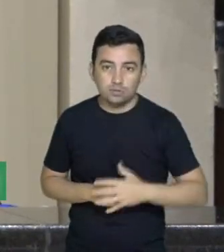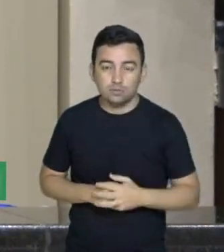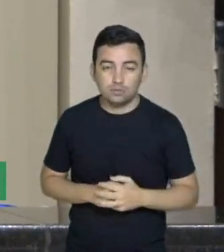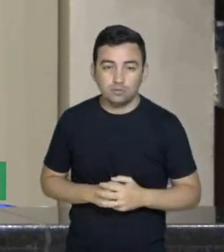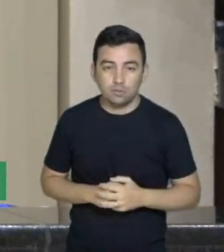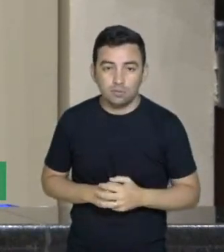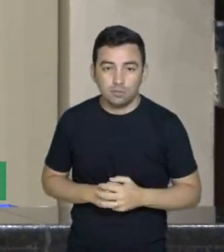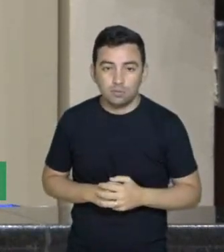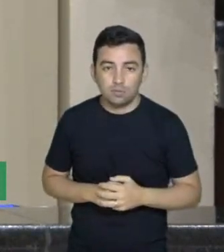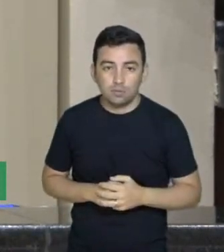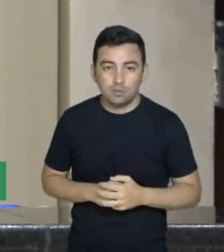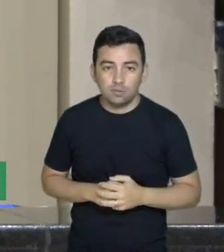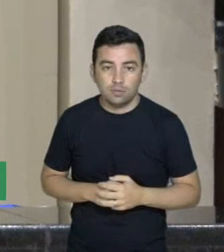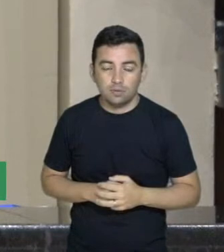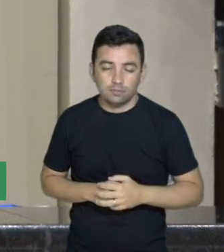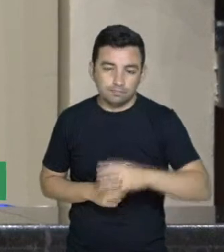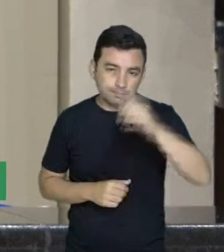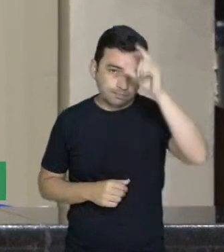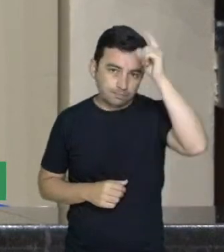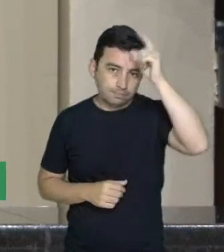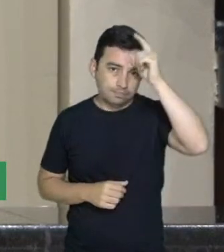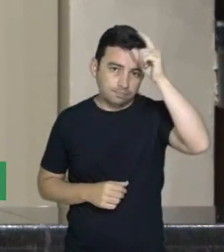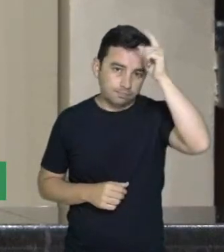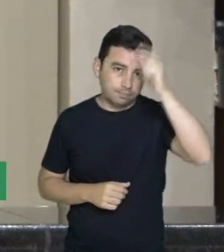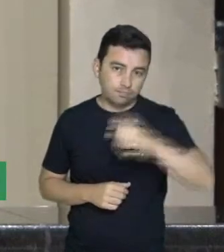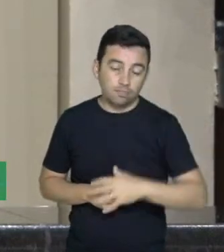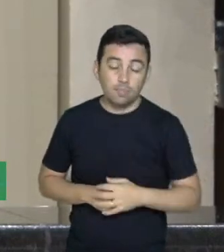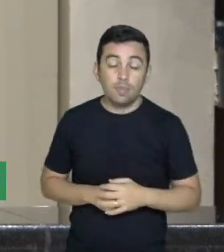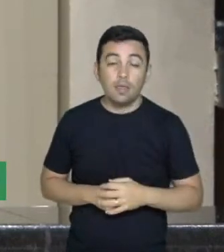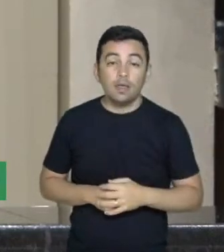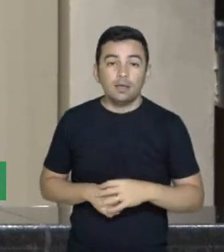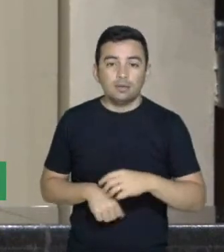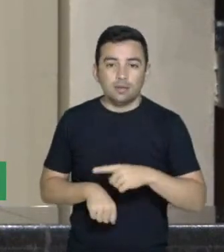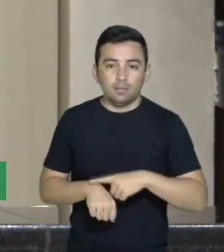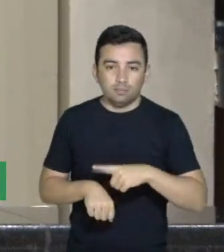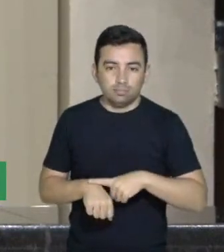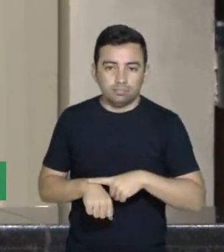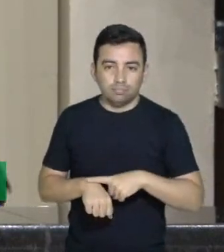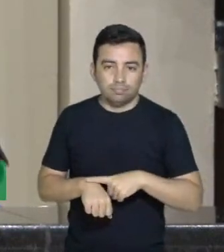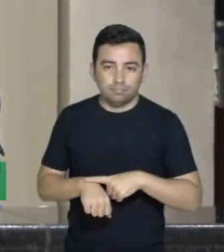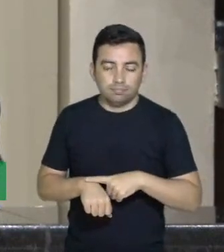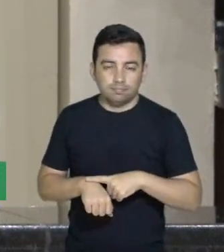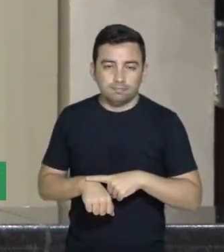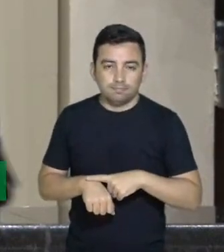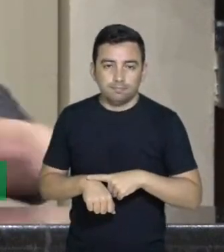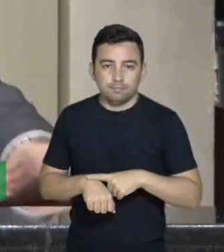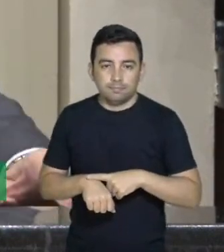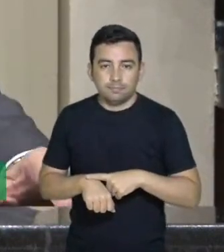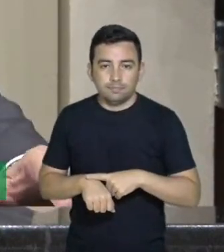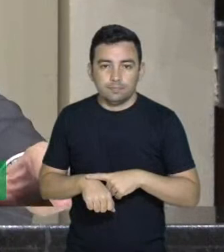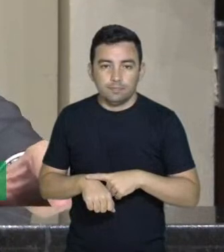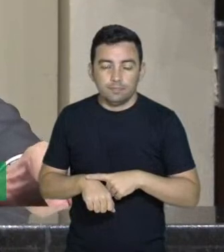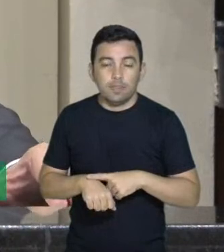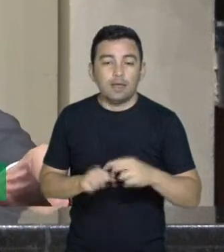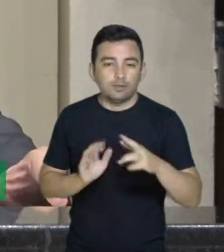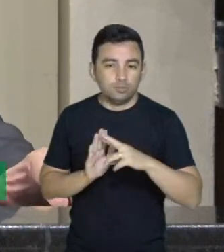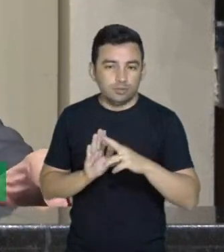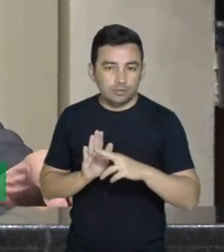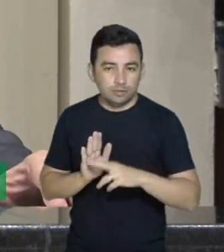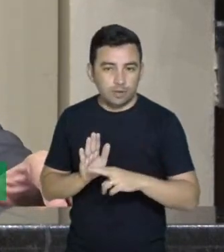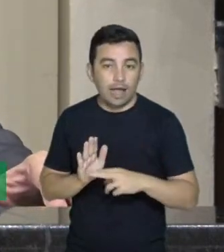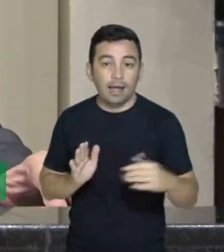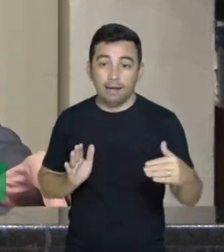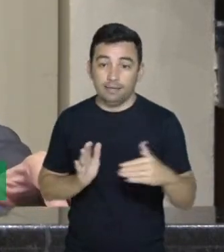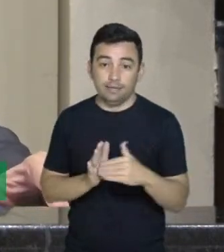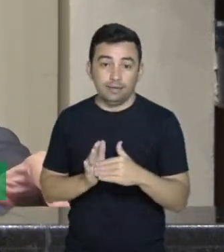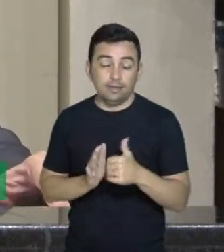deputado Sargento Lima. Vossa Excelência, tenho tempo regimental de até